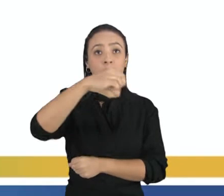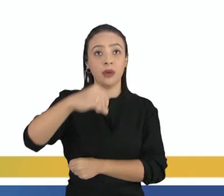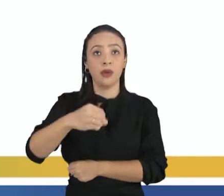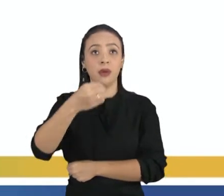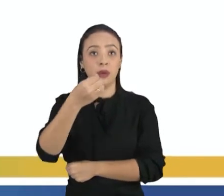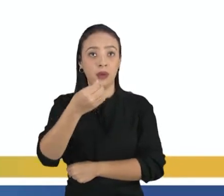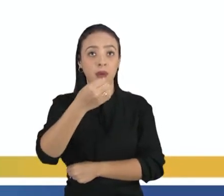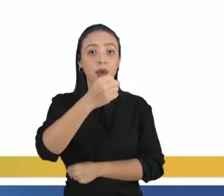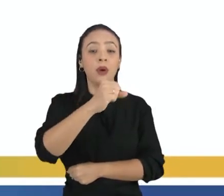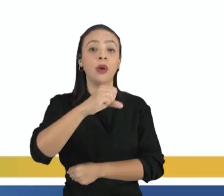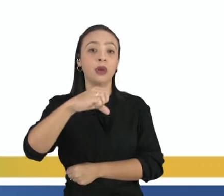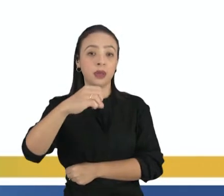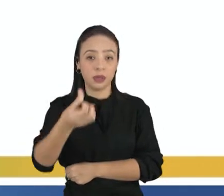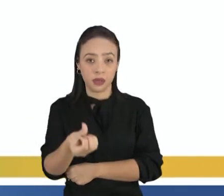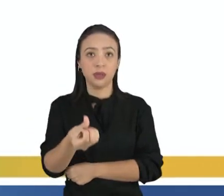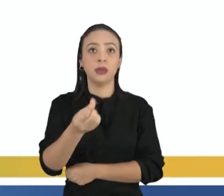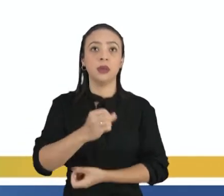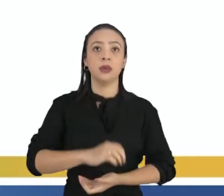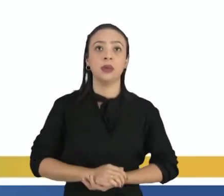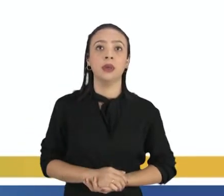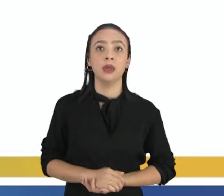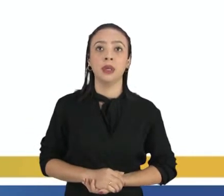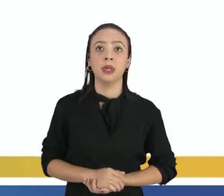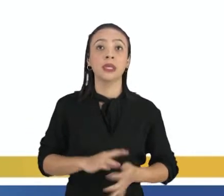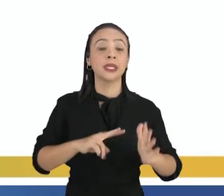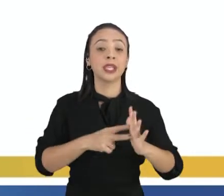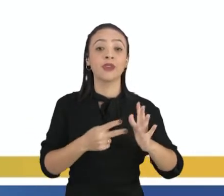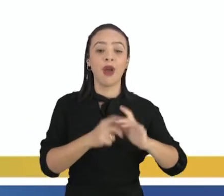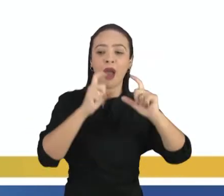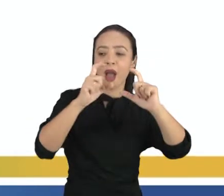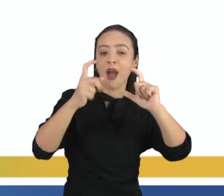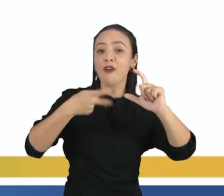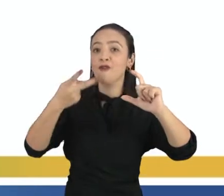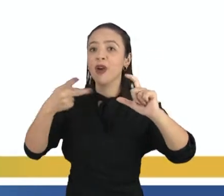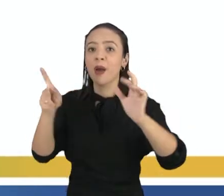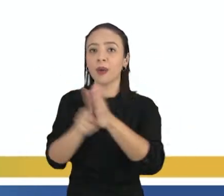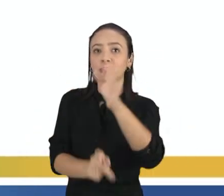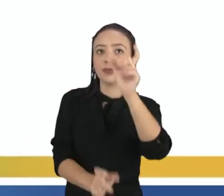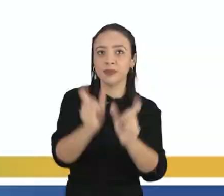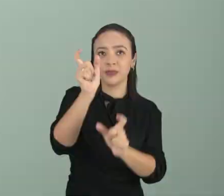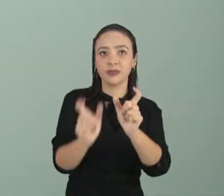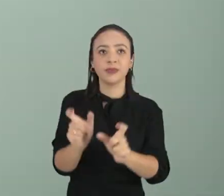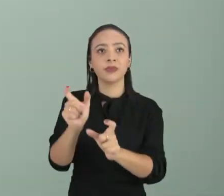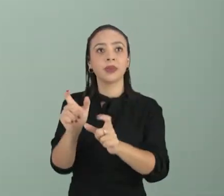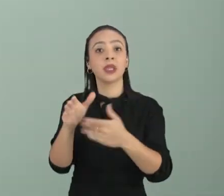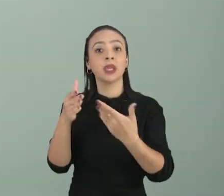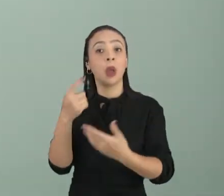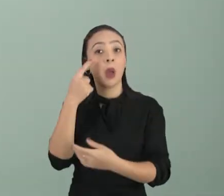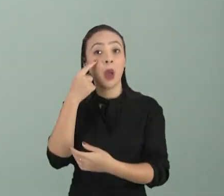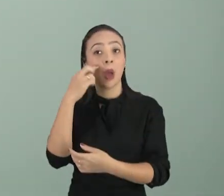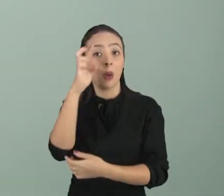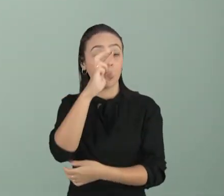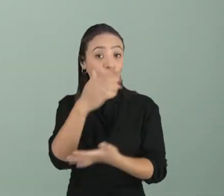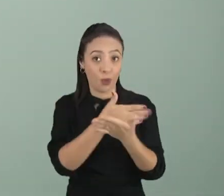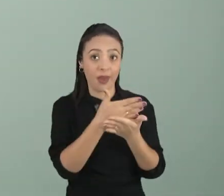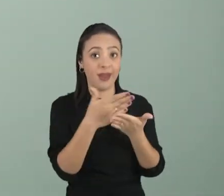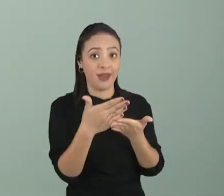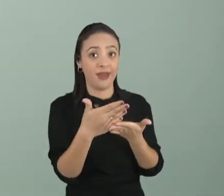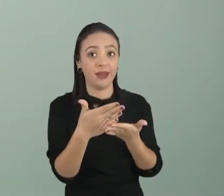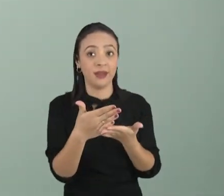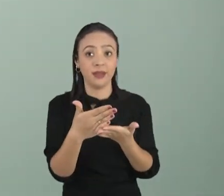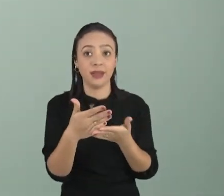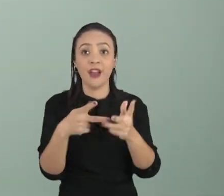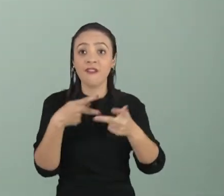Richard Outcault, que incluía os balões de fala dos personagens. Então você observe, gente, que inicialmente